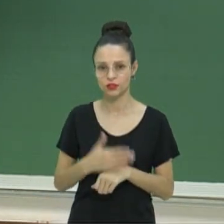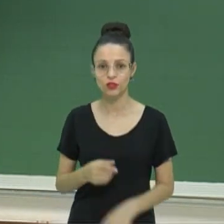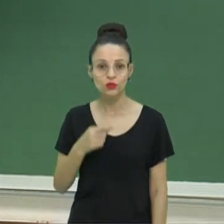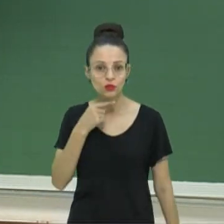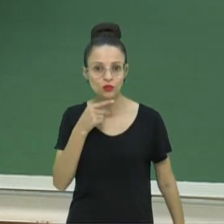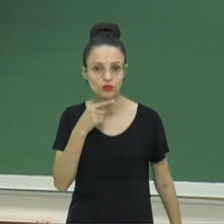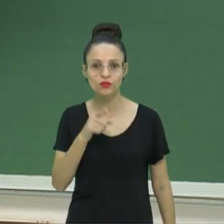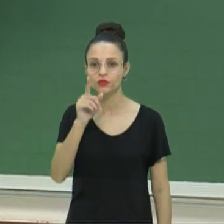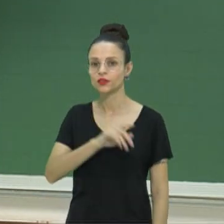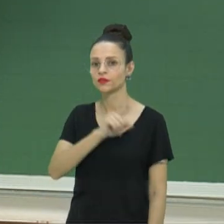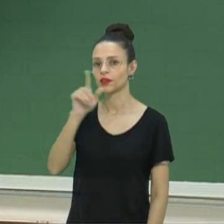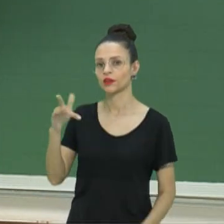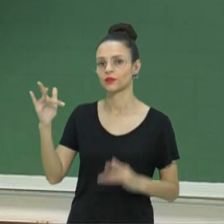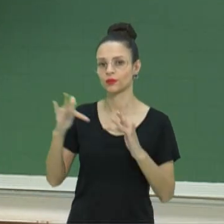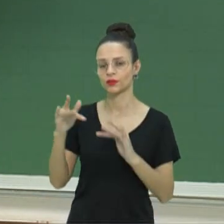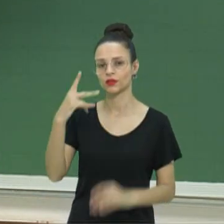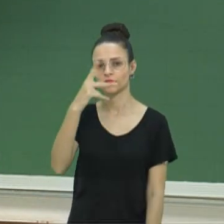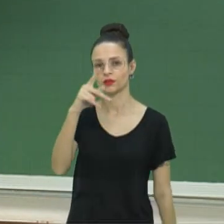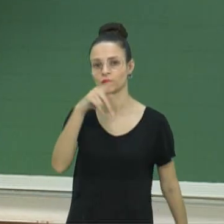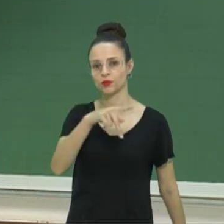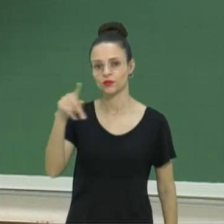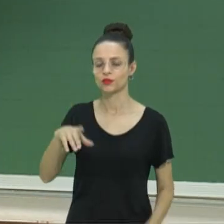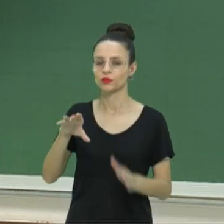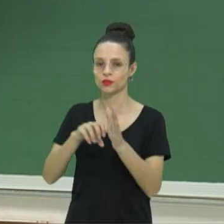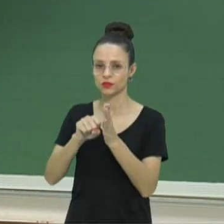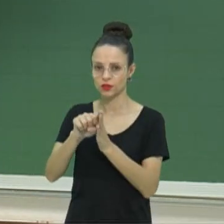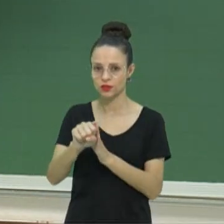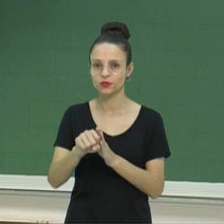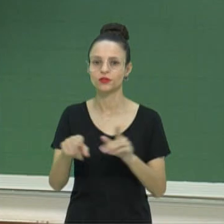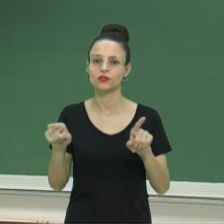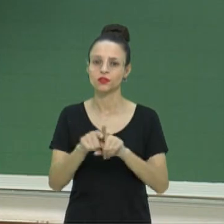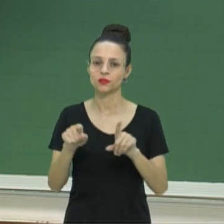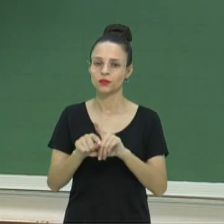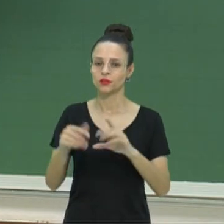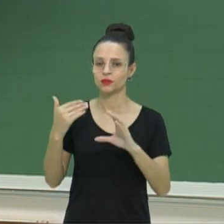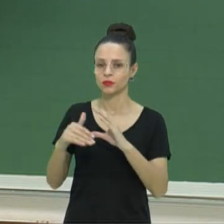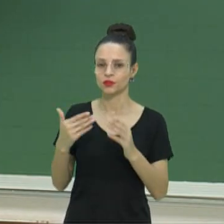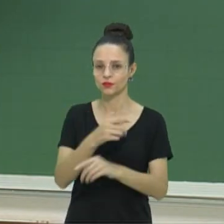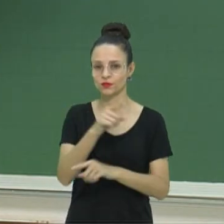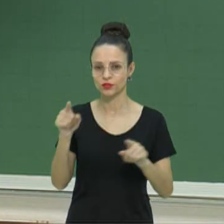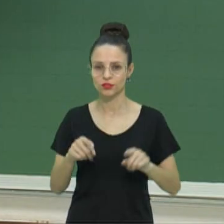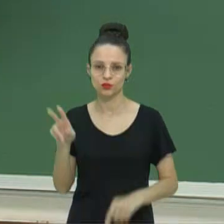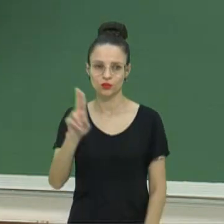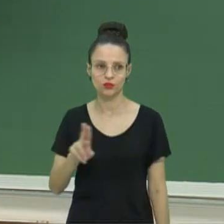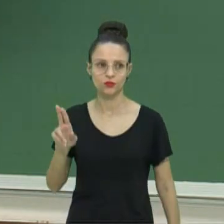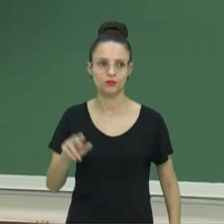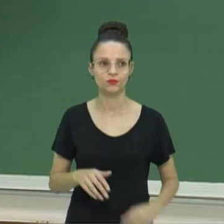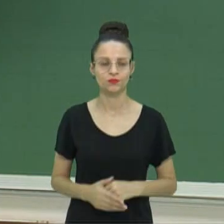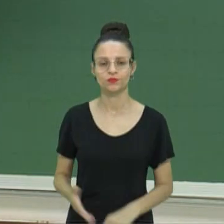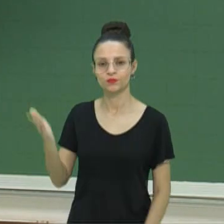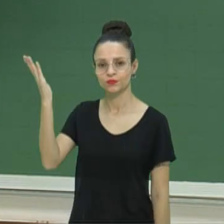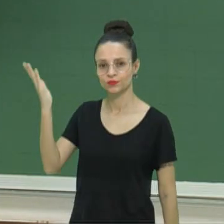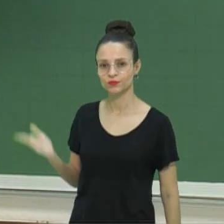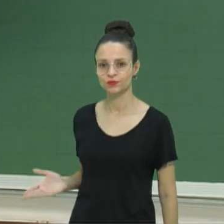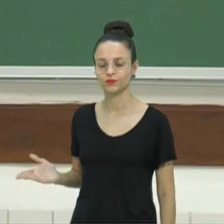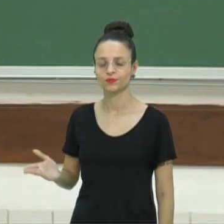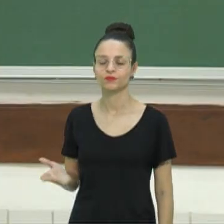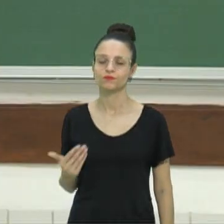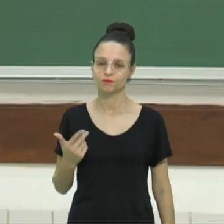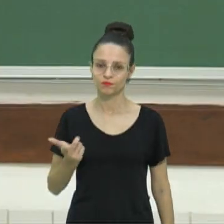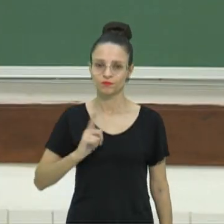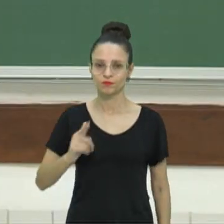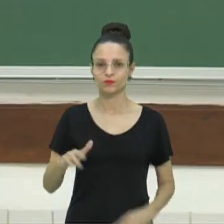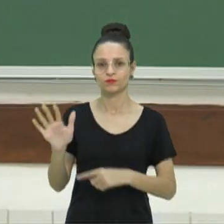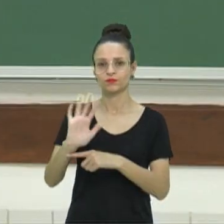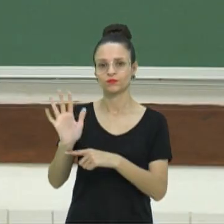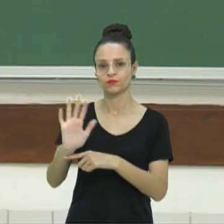dúvida? Entre em contato com o seu professor através do Classroom, através dos meios que vocês utilizam. Aqui dentro do quadro Saiba Mais, então, são